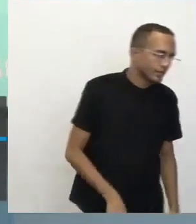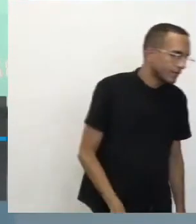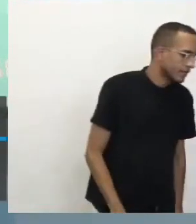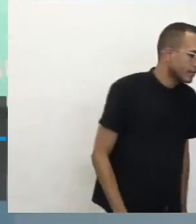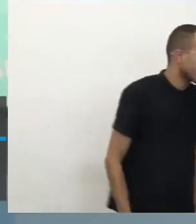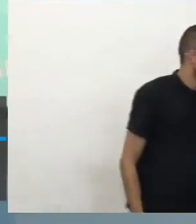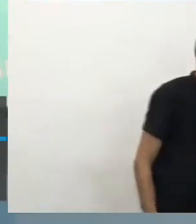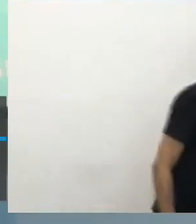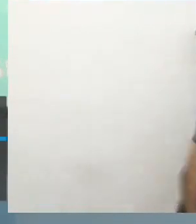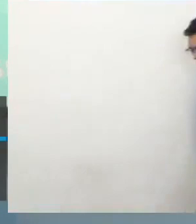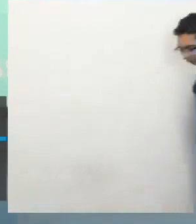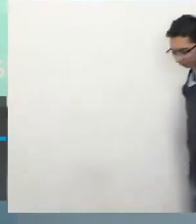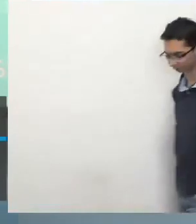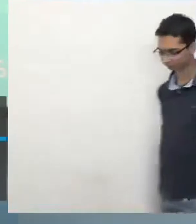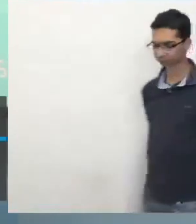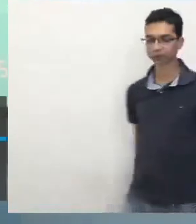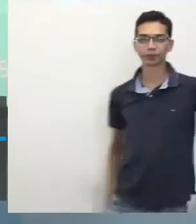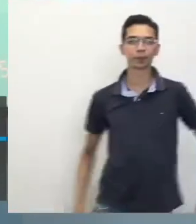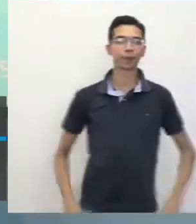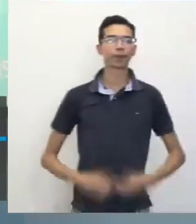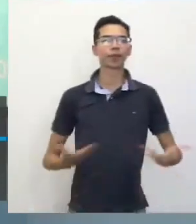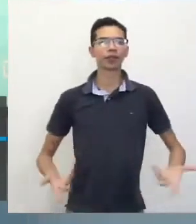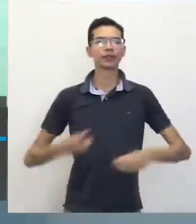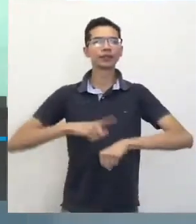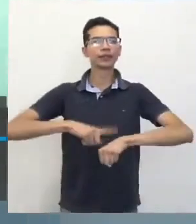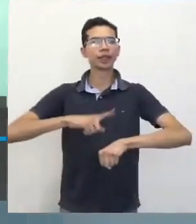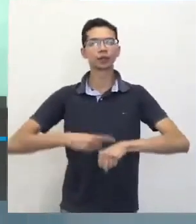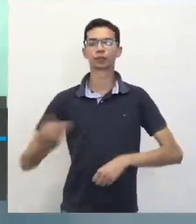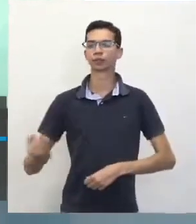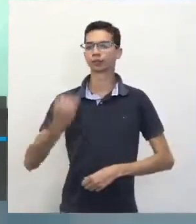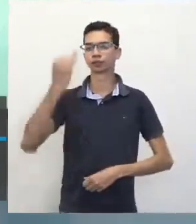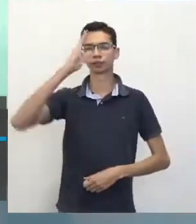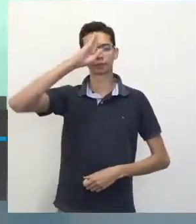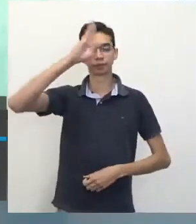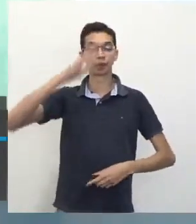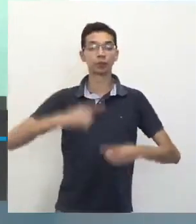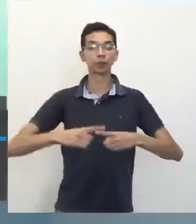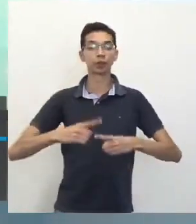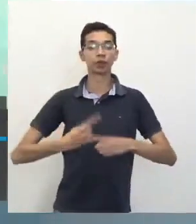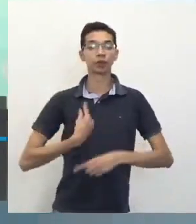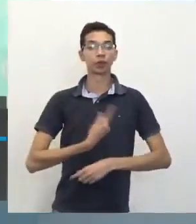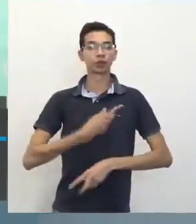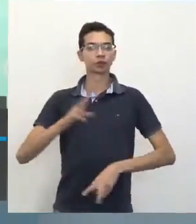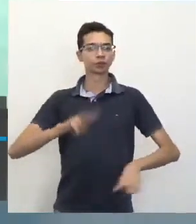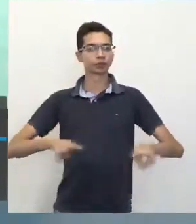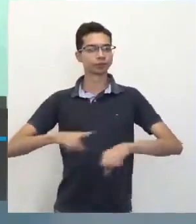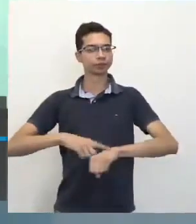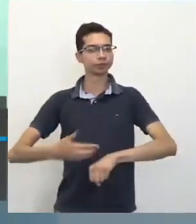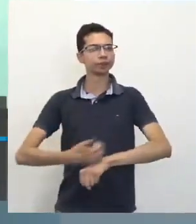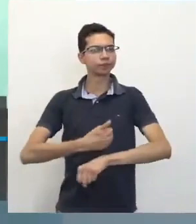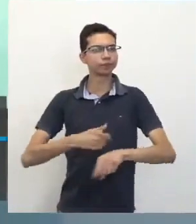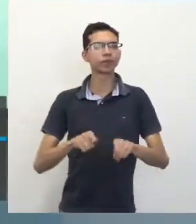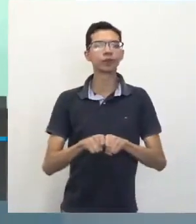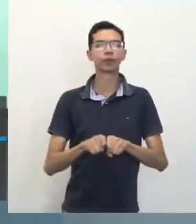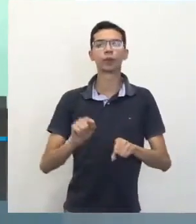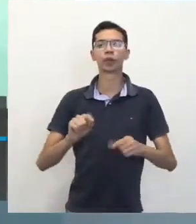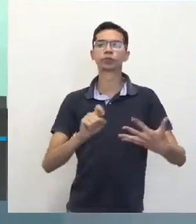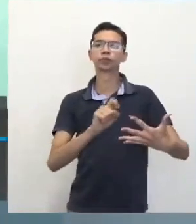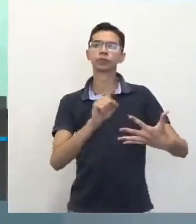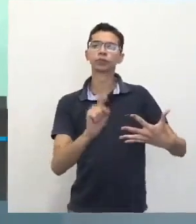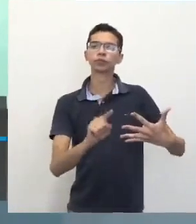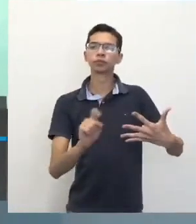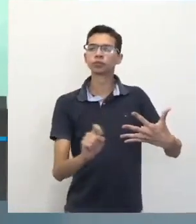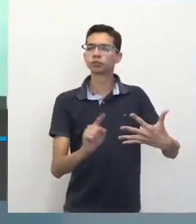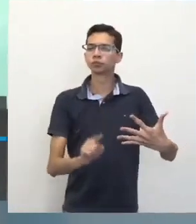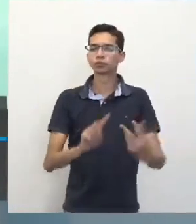E aí é muito importante, esse é um momento crucial, tá? Porque aí a gente faz também previsões e levanta as hipóteses justamente sobre